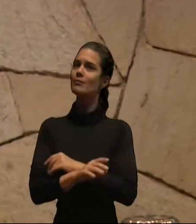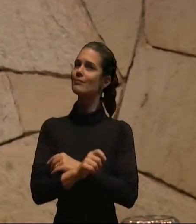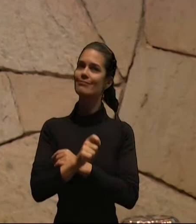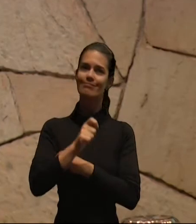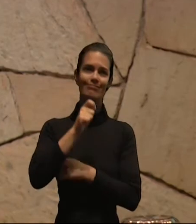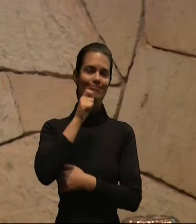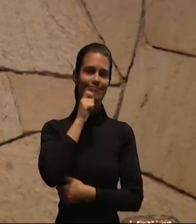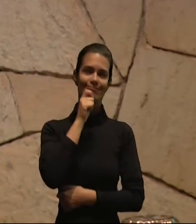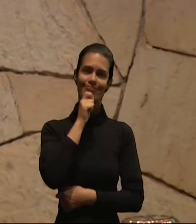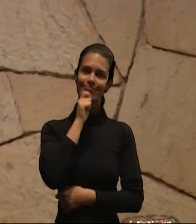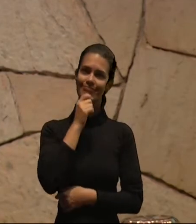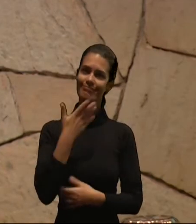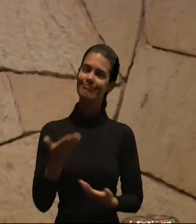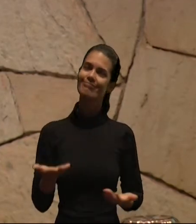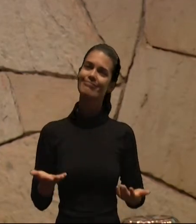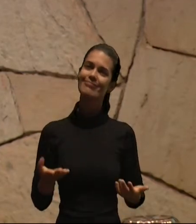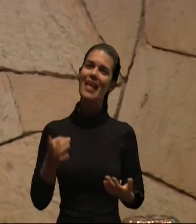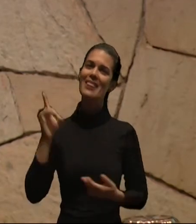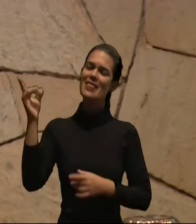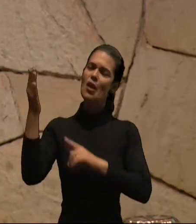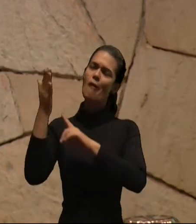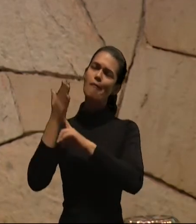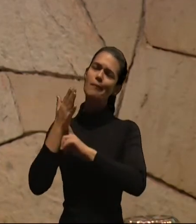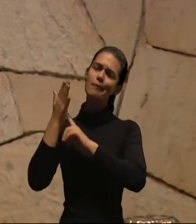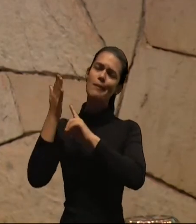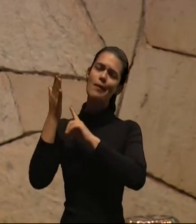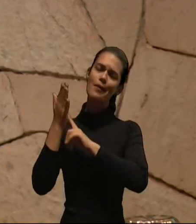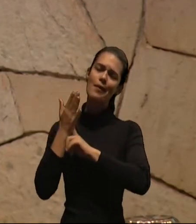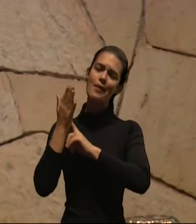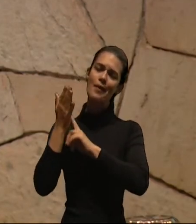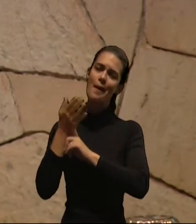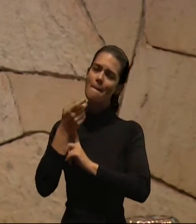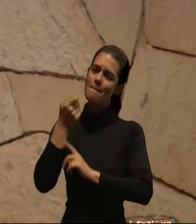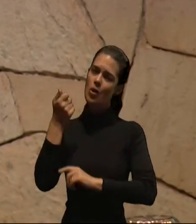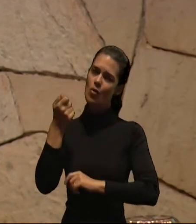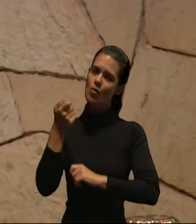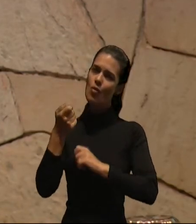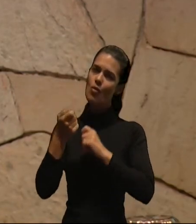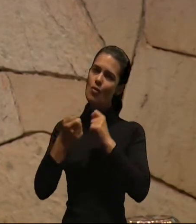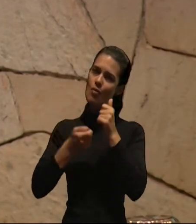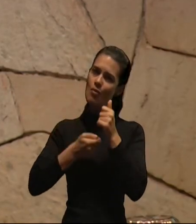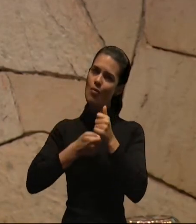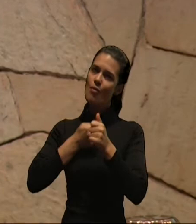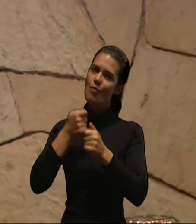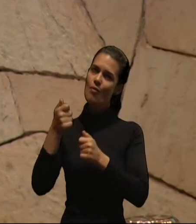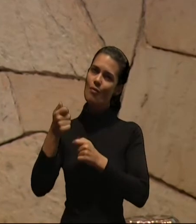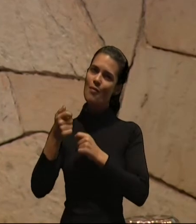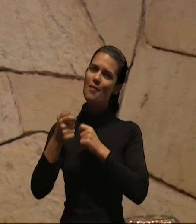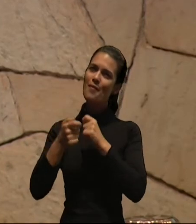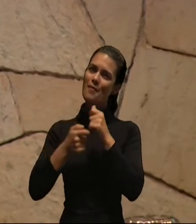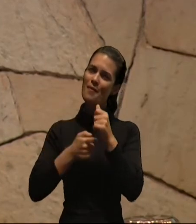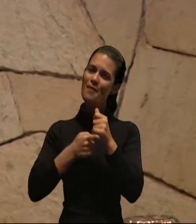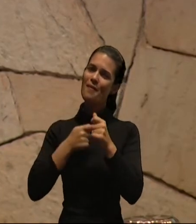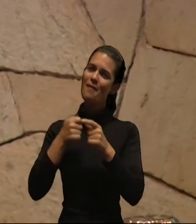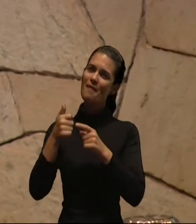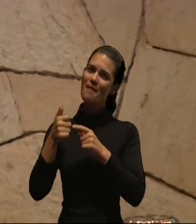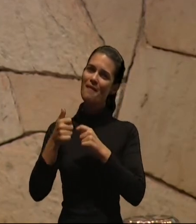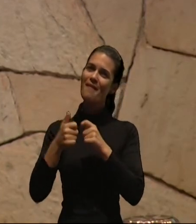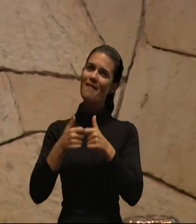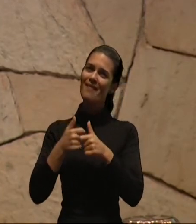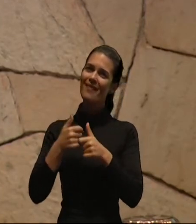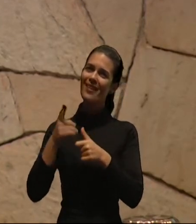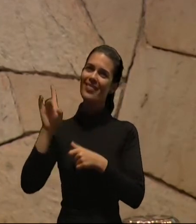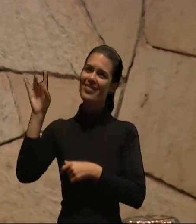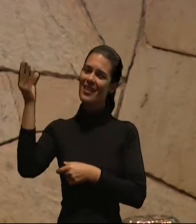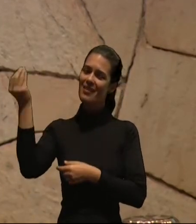Deus revela gradativamente, Ele mostra gradativamente. Ele vai concedendo sabedoria ao seu